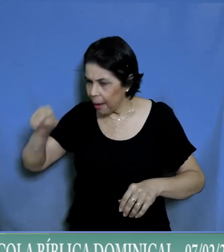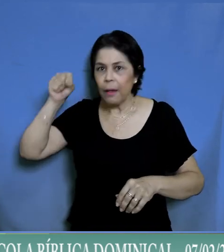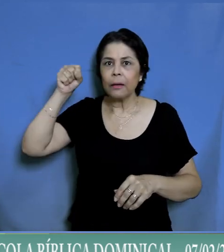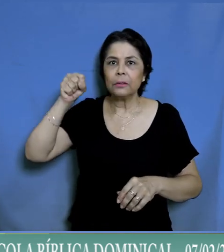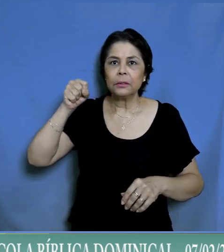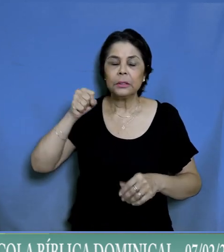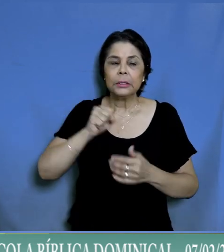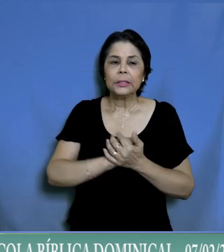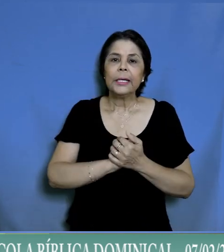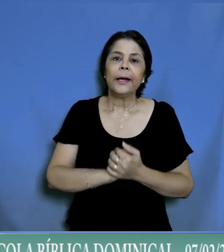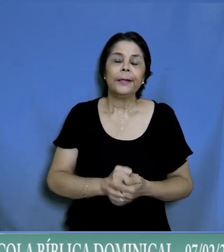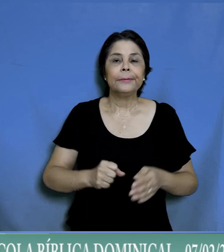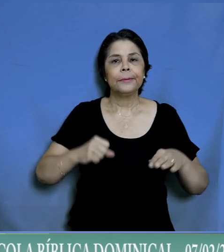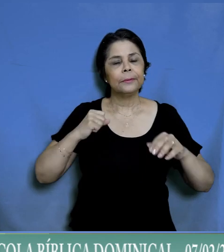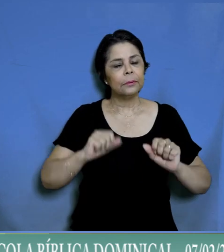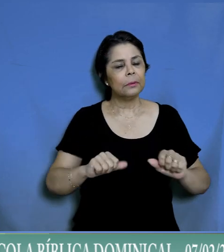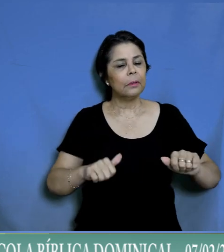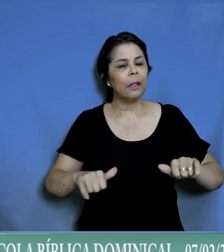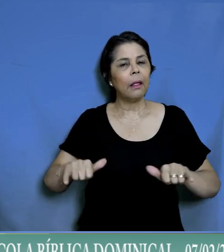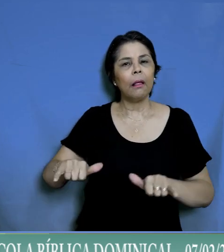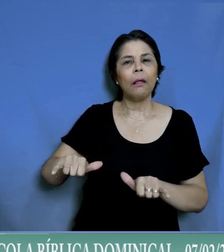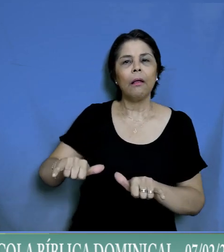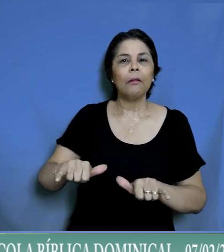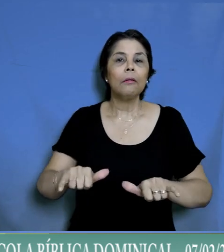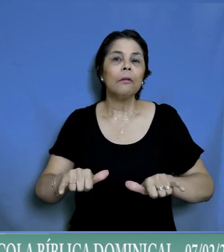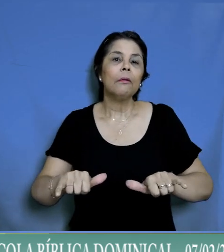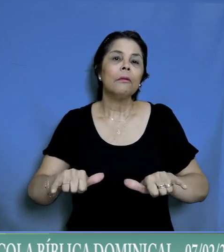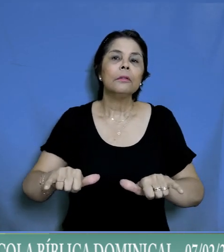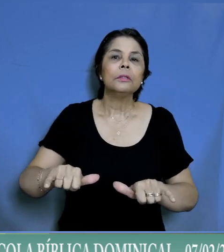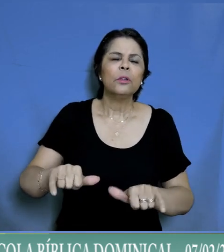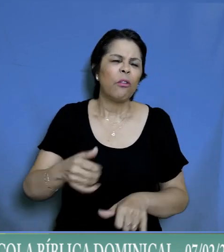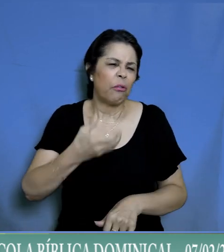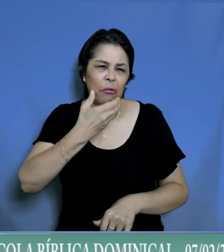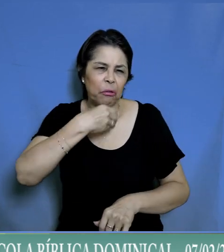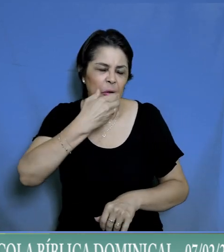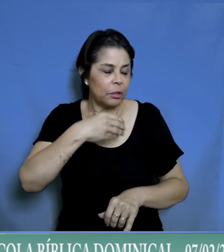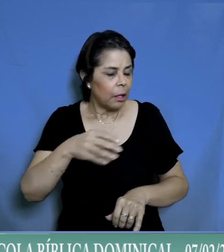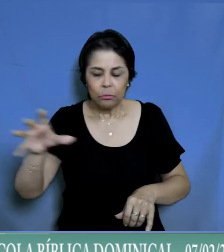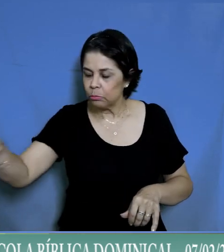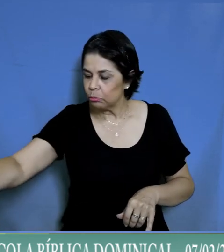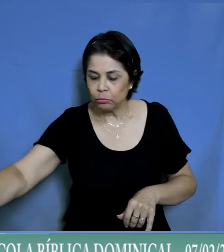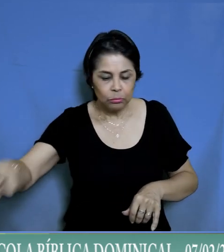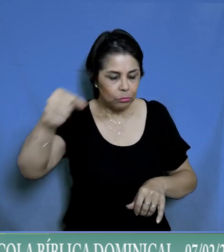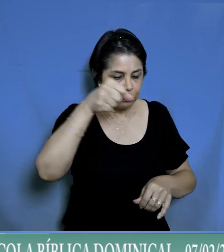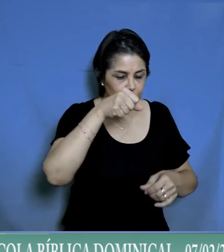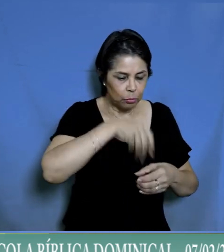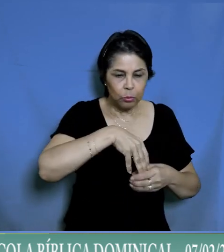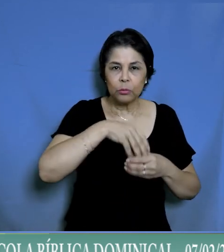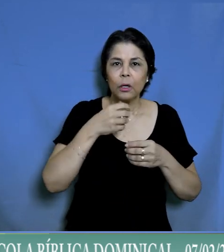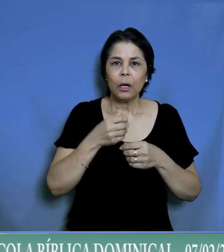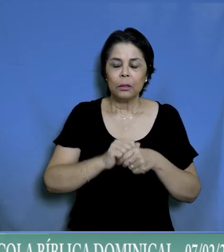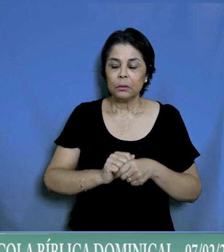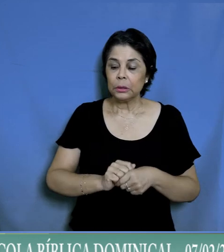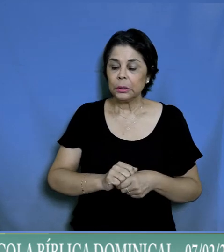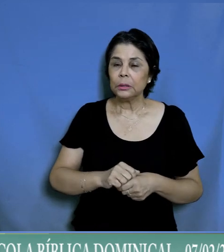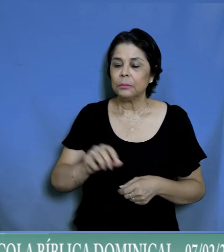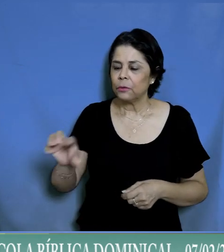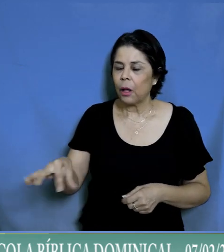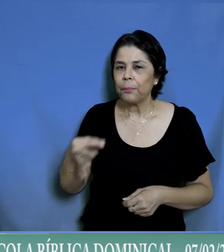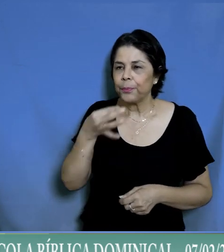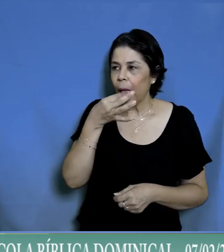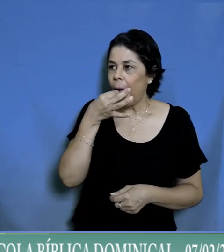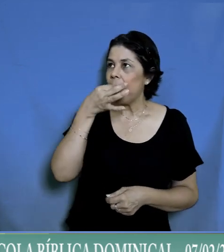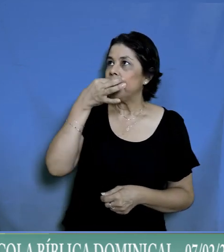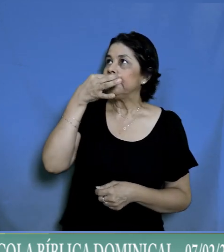mão, e você esqueceu na sua mão também, sabe? Havia muitos furtinhos. Paulo não está falando de